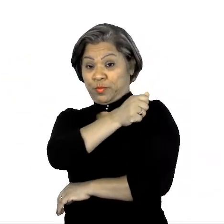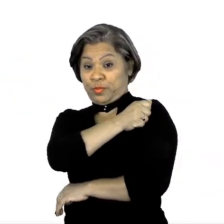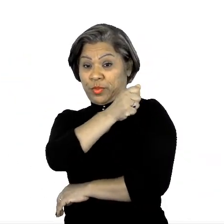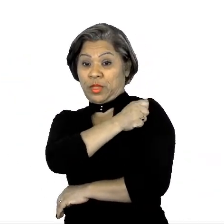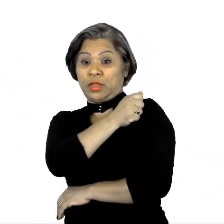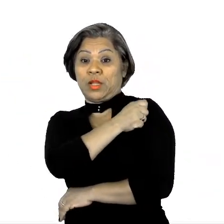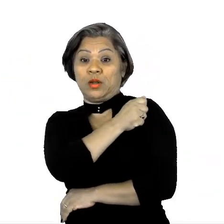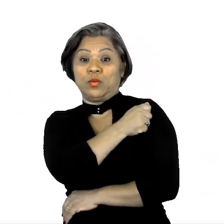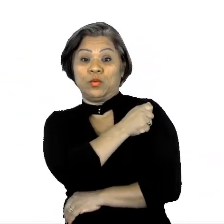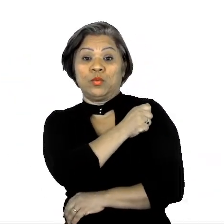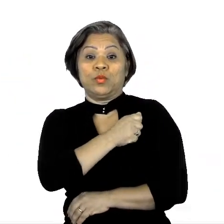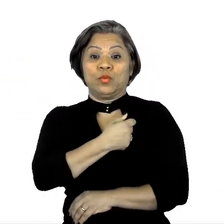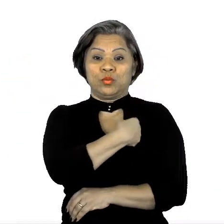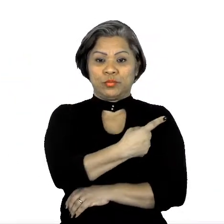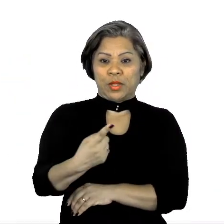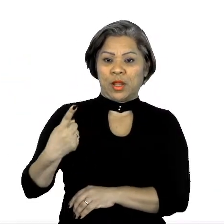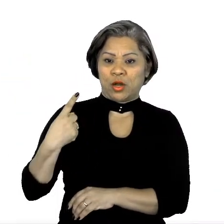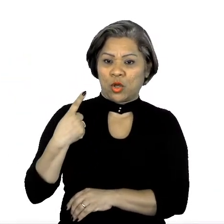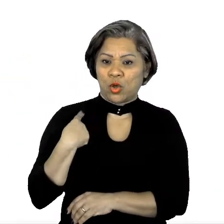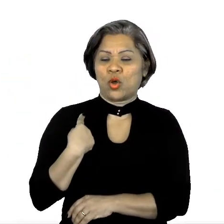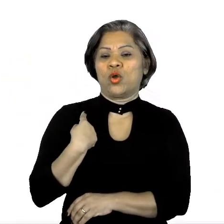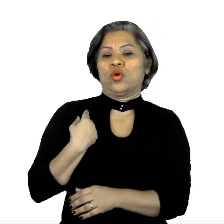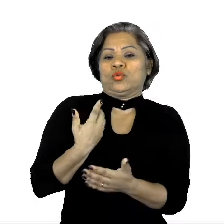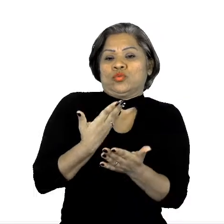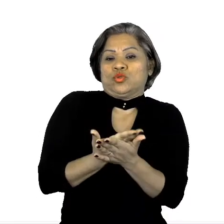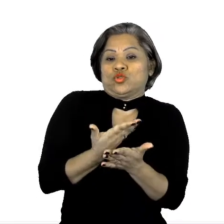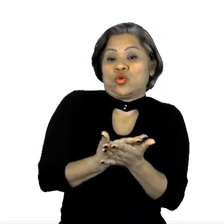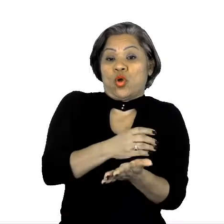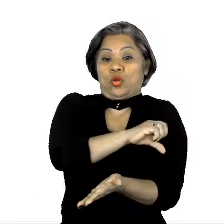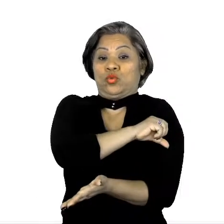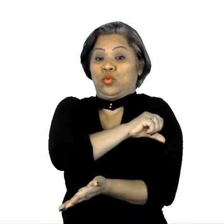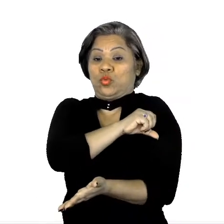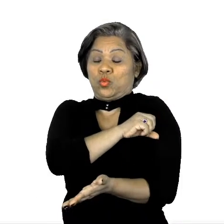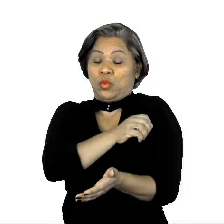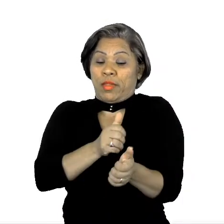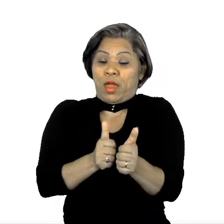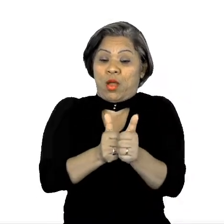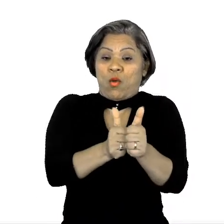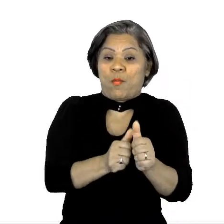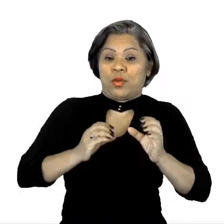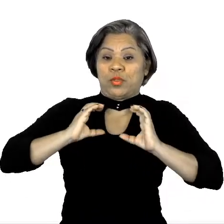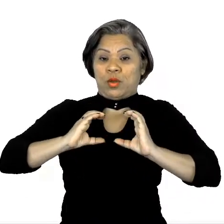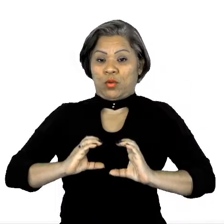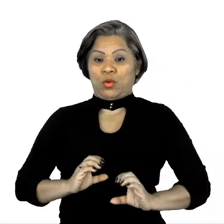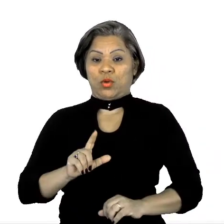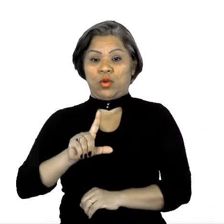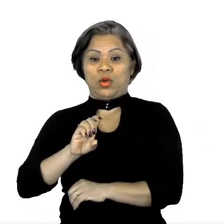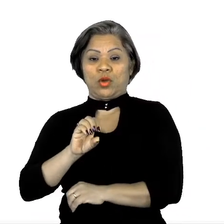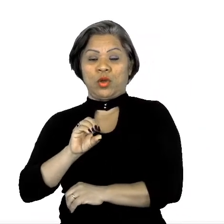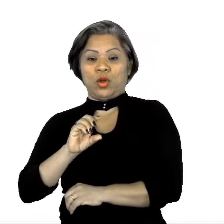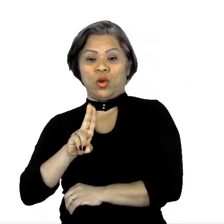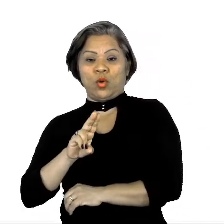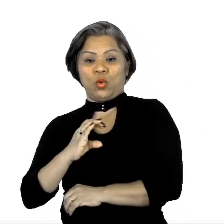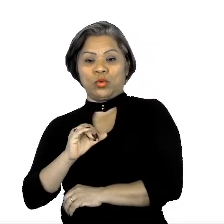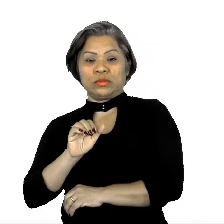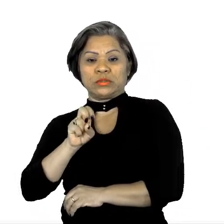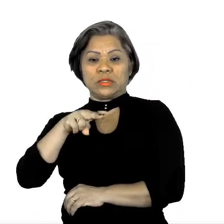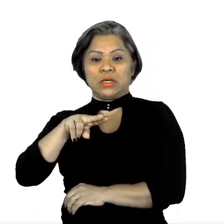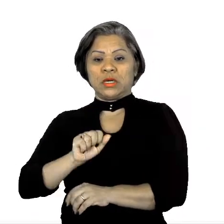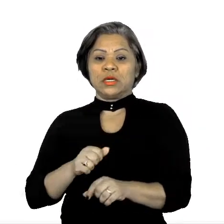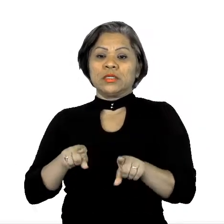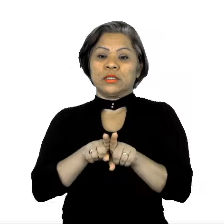anos da nossa escola, acompanhados da coordenadora Luciane e das professoras Elza e Vânia,